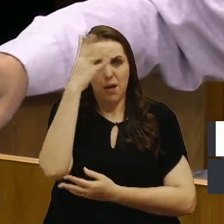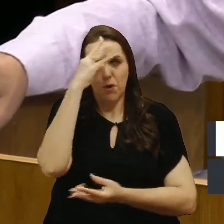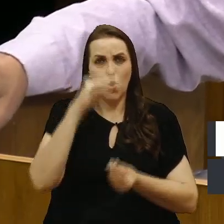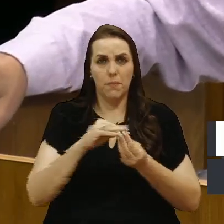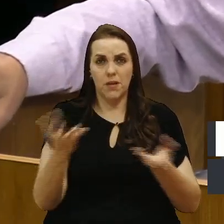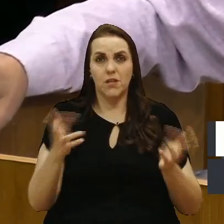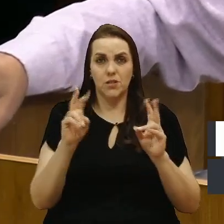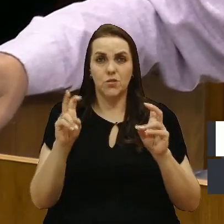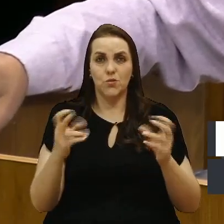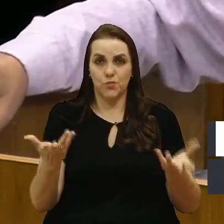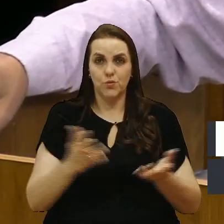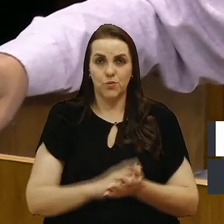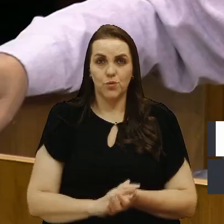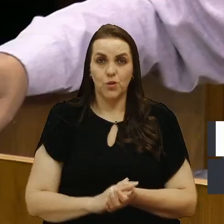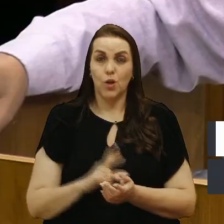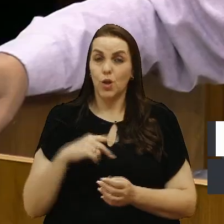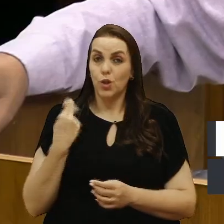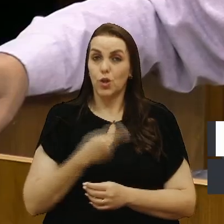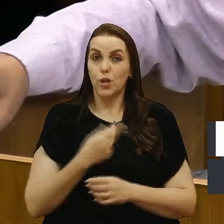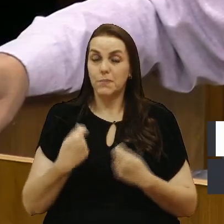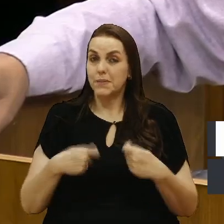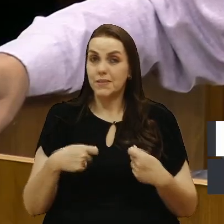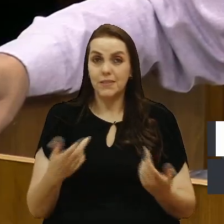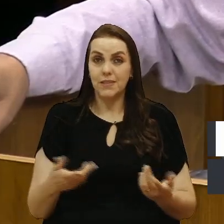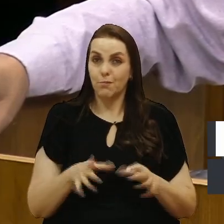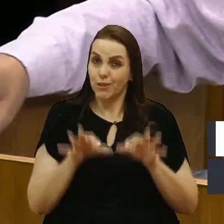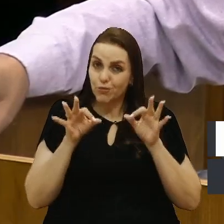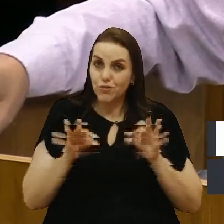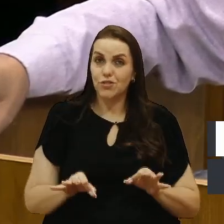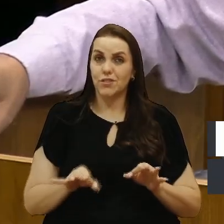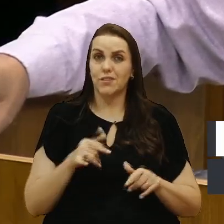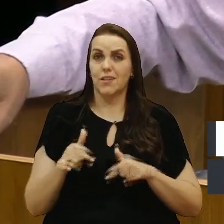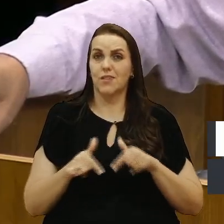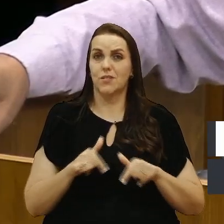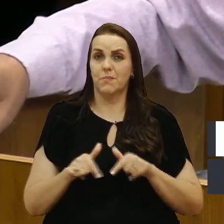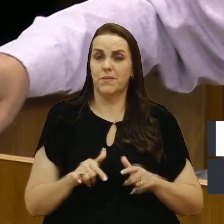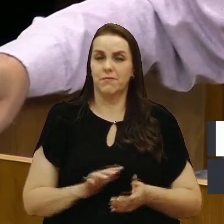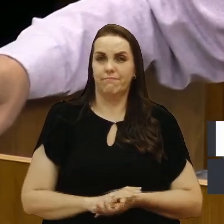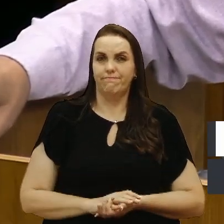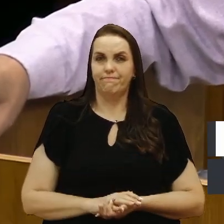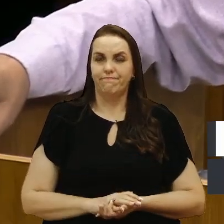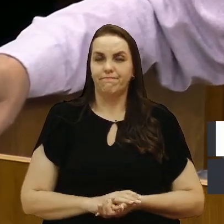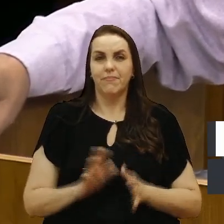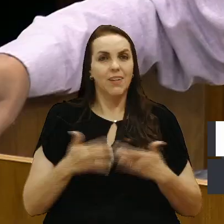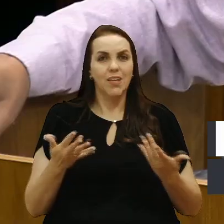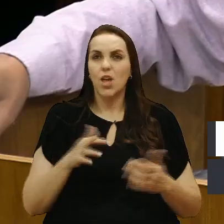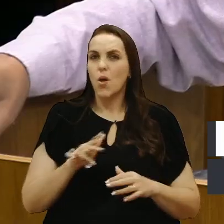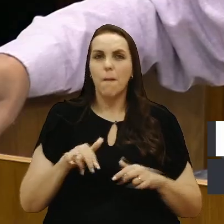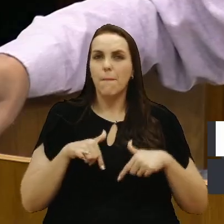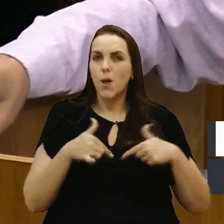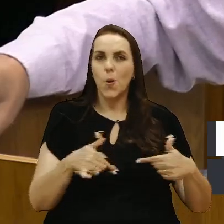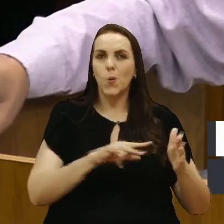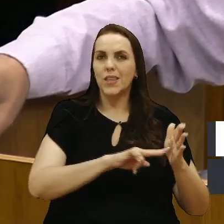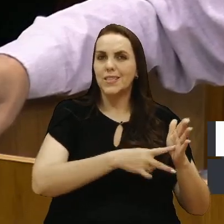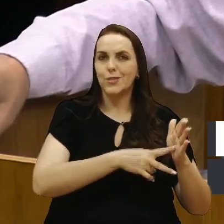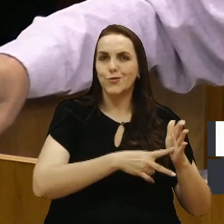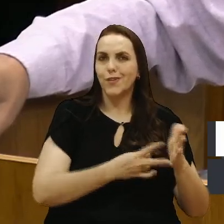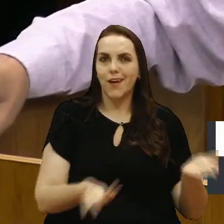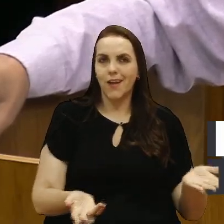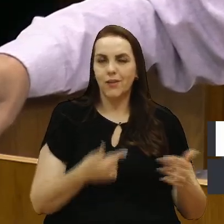assunto. Nós precisamos dar dignidade aos trabalhadores. E essa não é uma luta sindical, não é uma